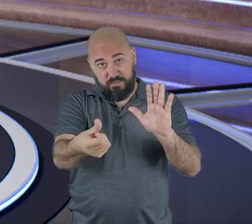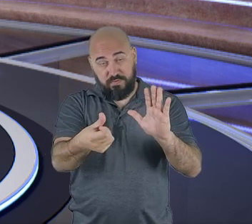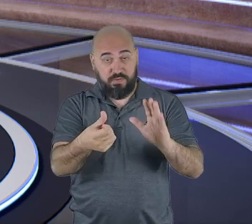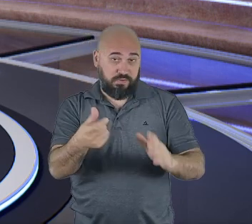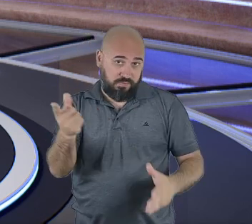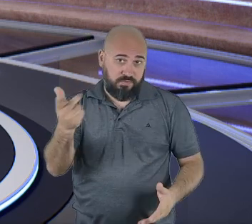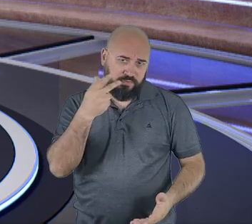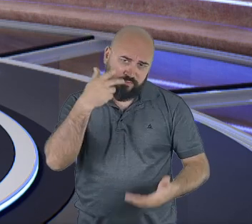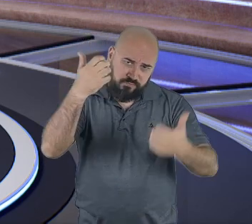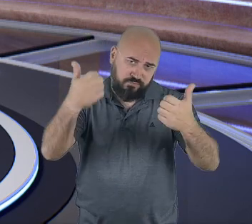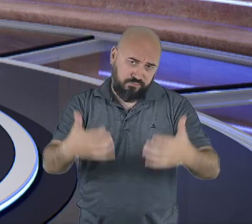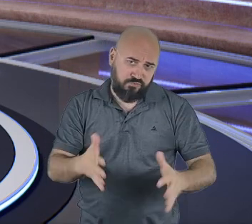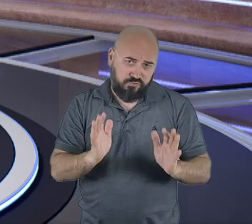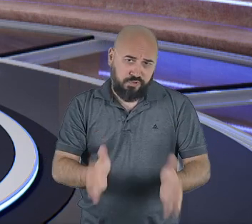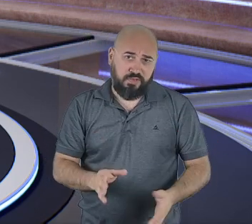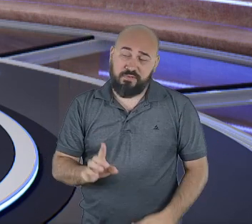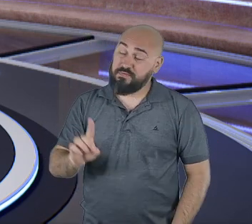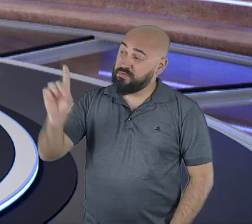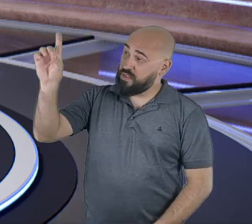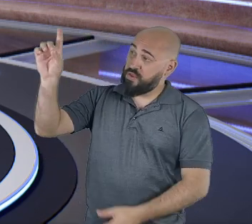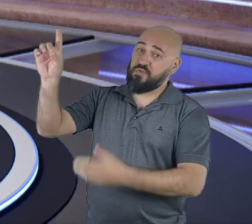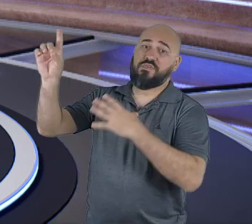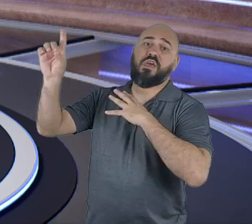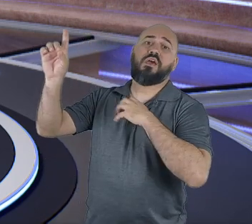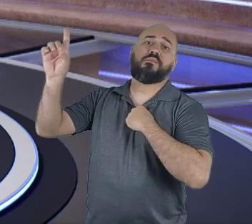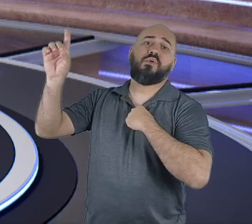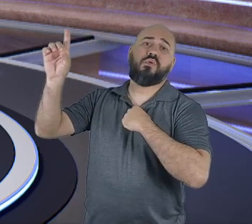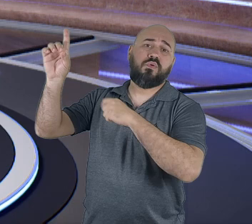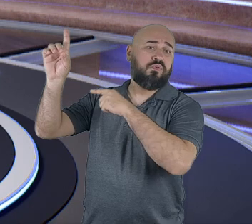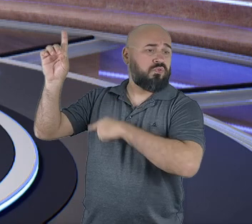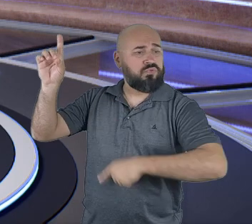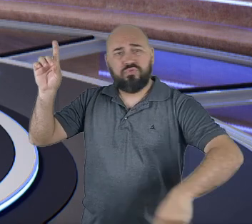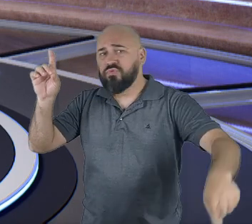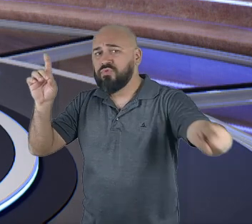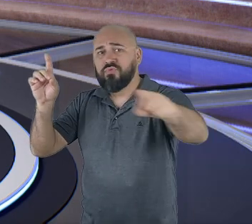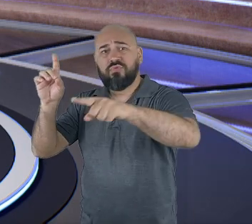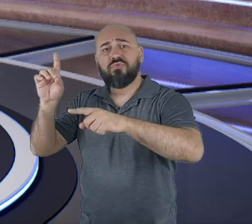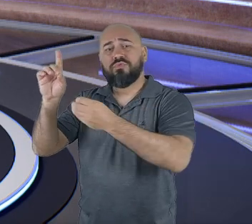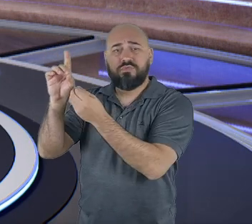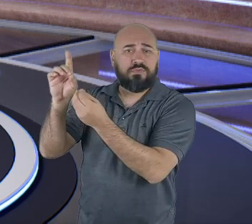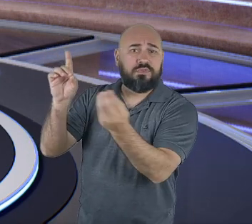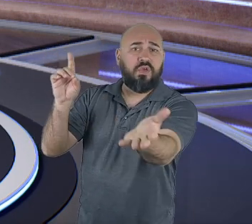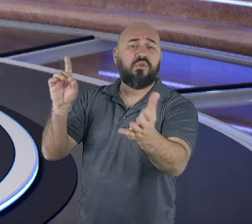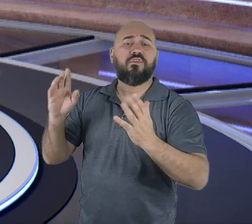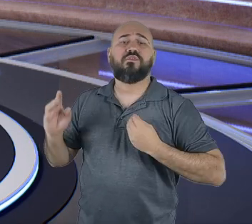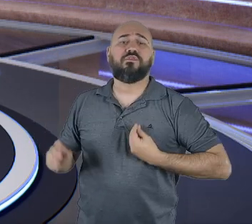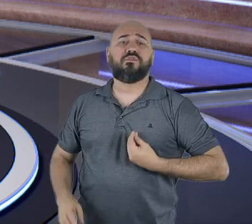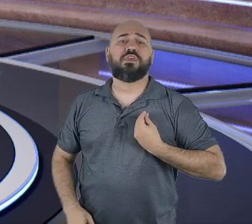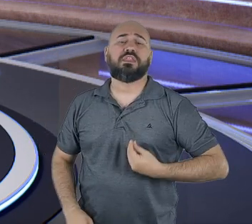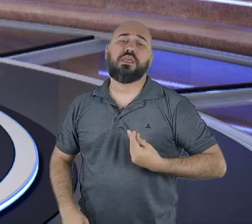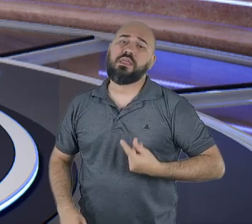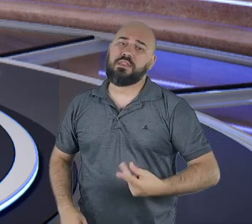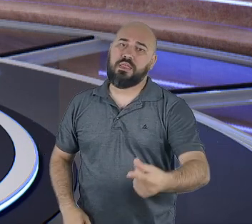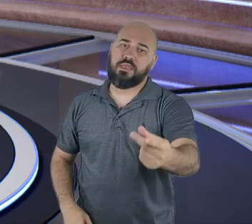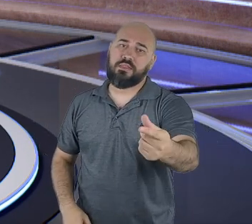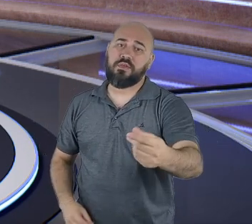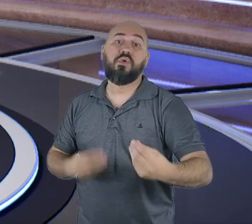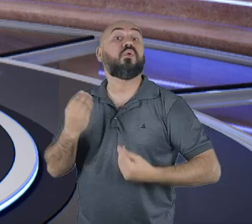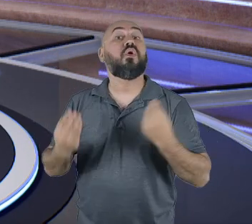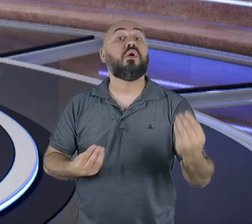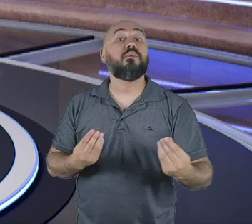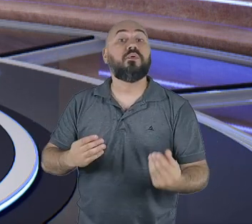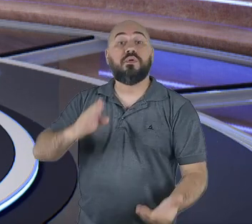lemos, diz que Deus nos amou e que nos deu a vida eterna. E esse é o primeiro passo para a